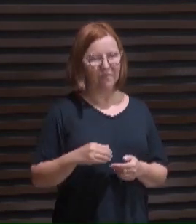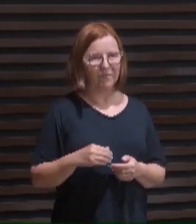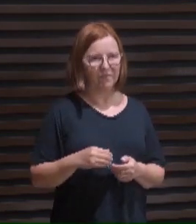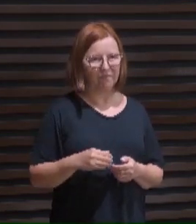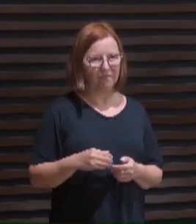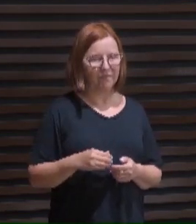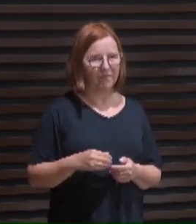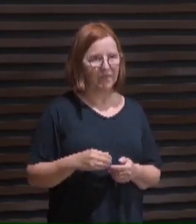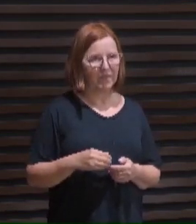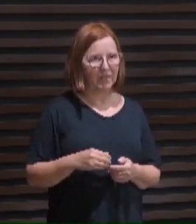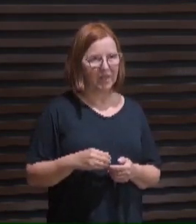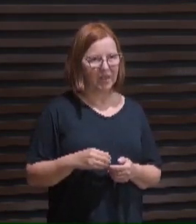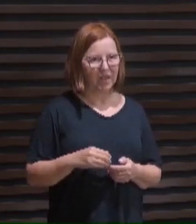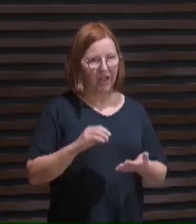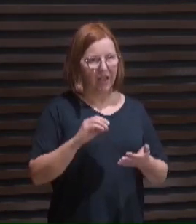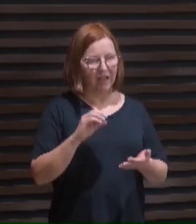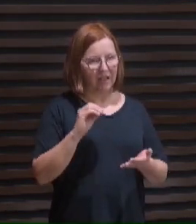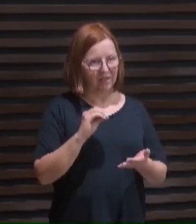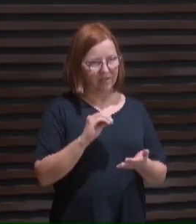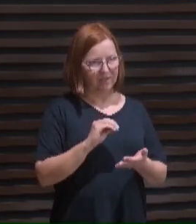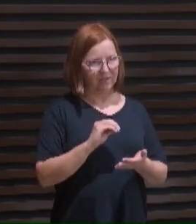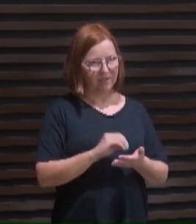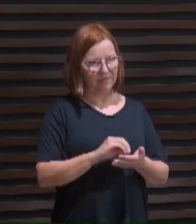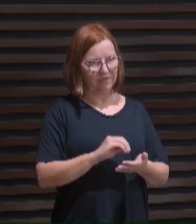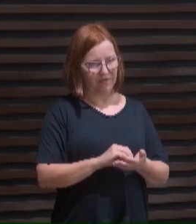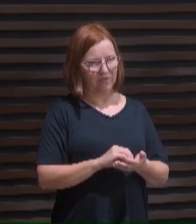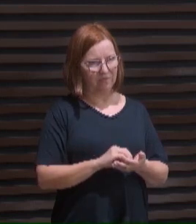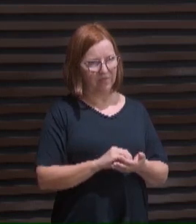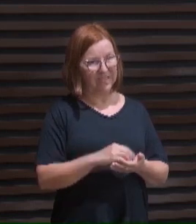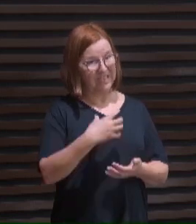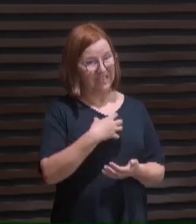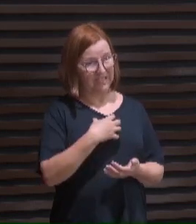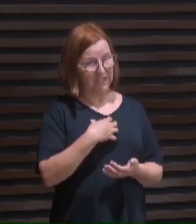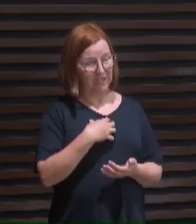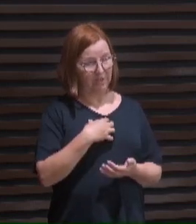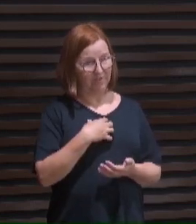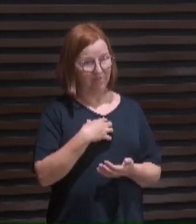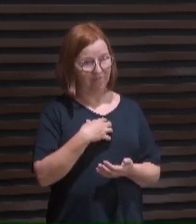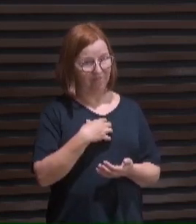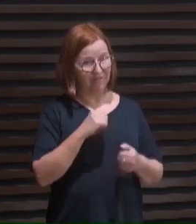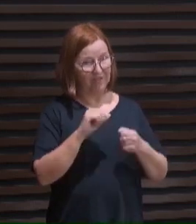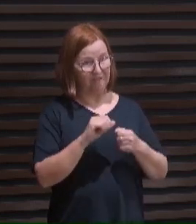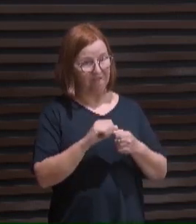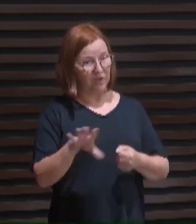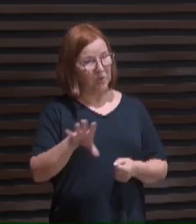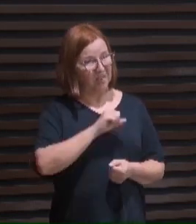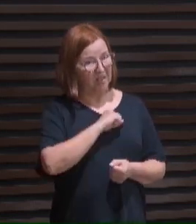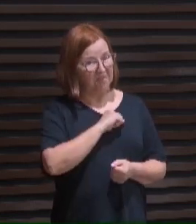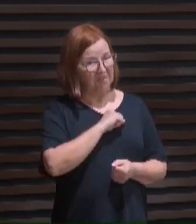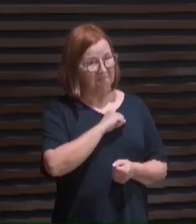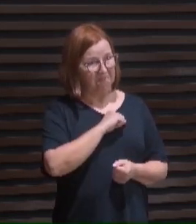a insensibilidade que faz com que o amor se esfrie de